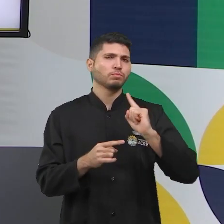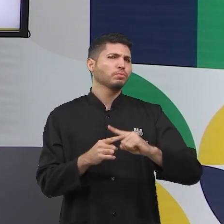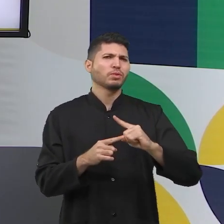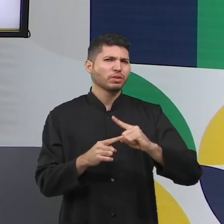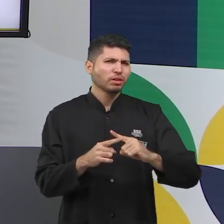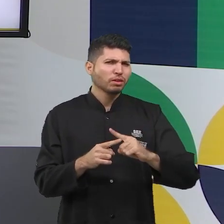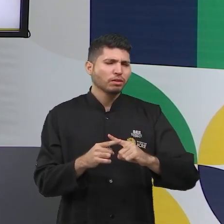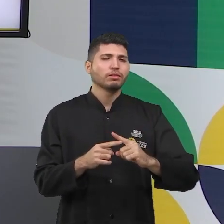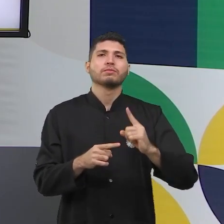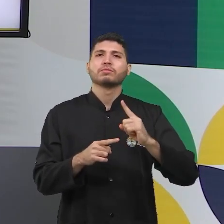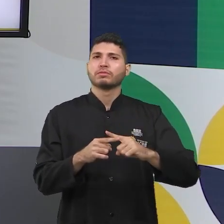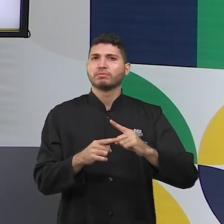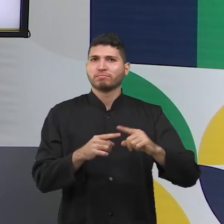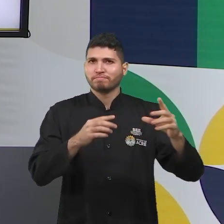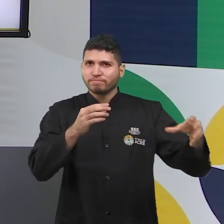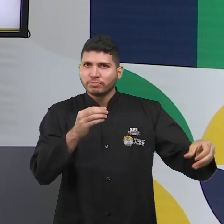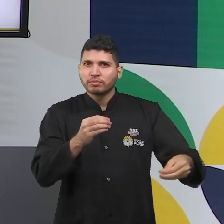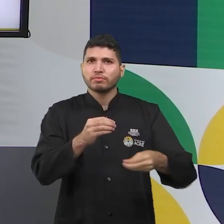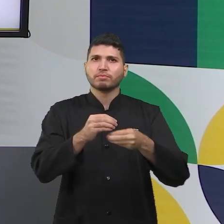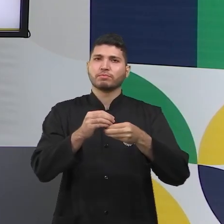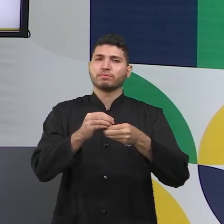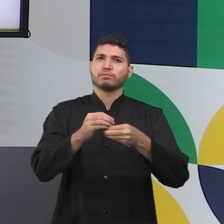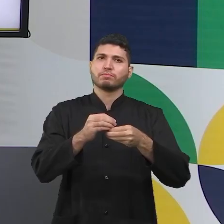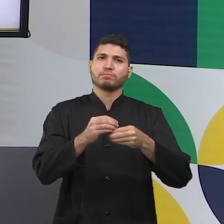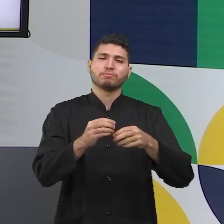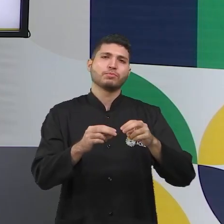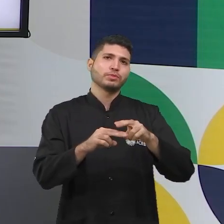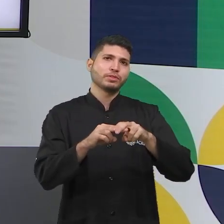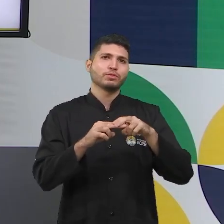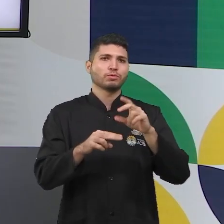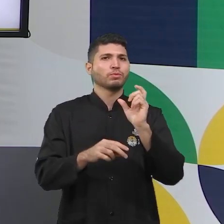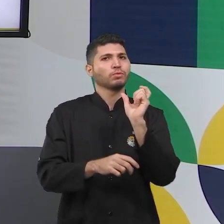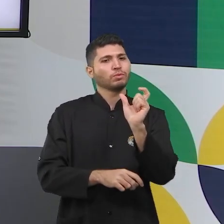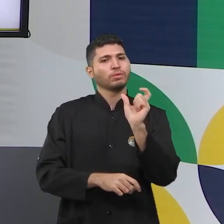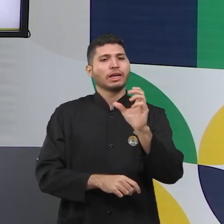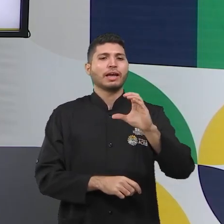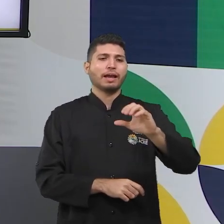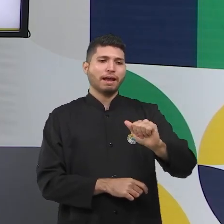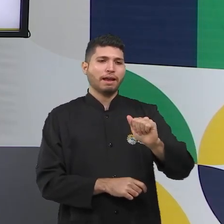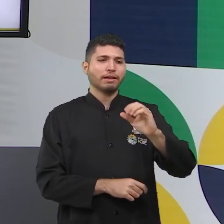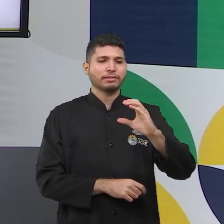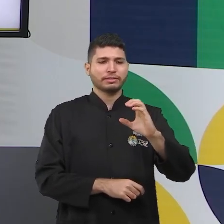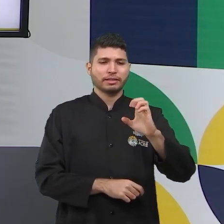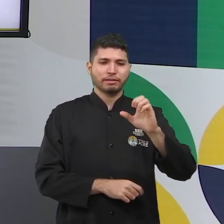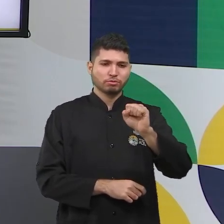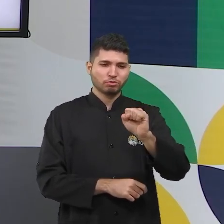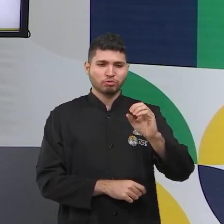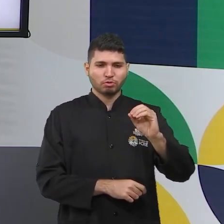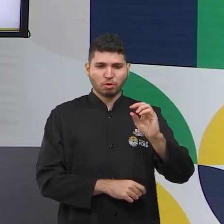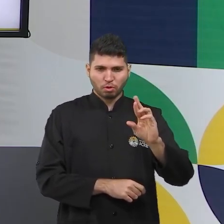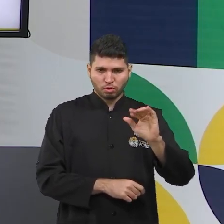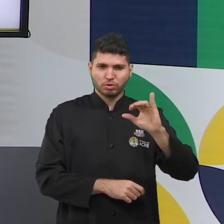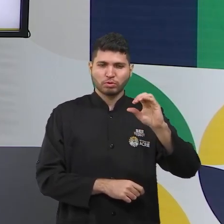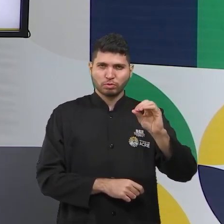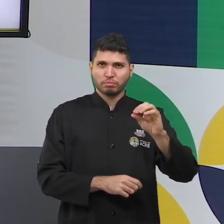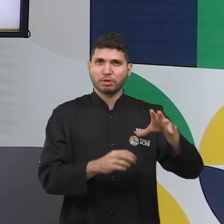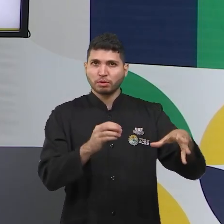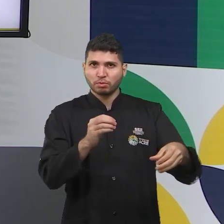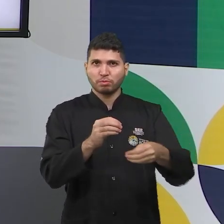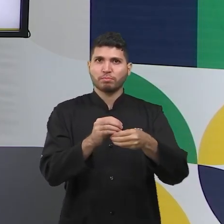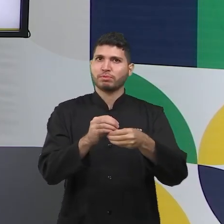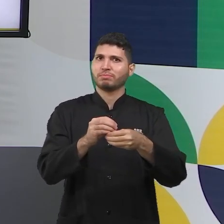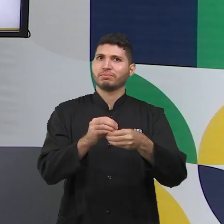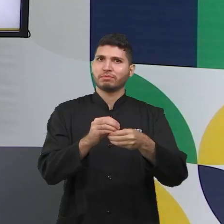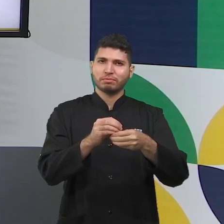ali para complementar, por isso que chama ele de acessório. Ele está ali para completar. Então, ele tem essa característica.